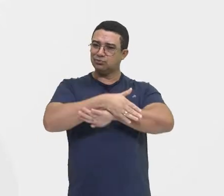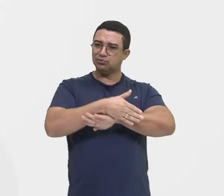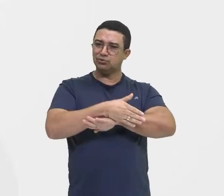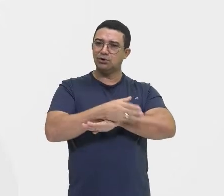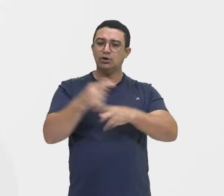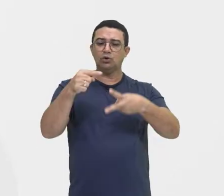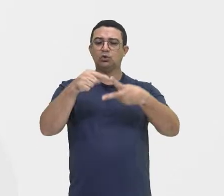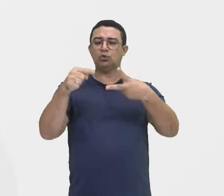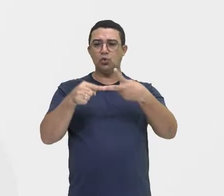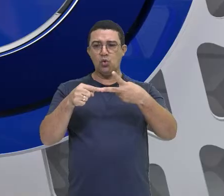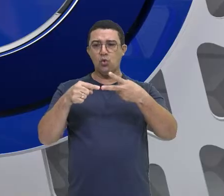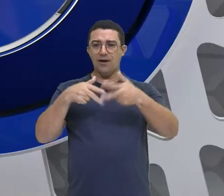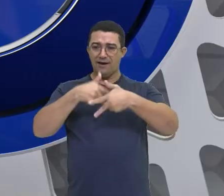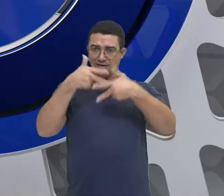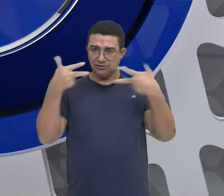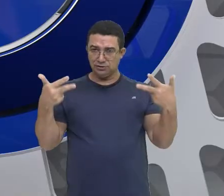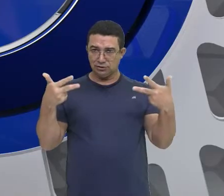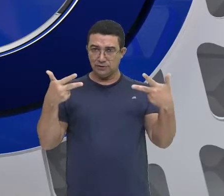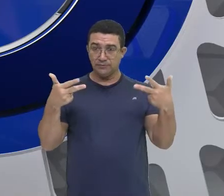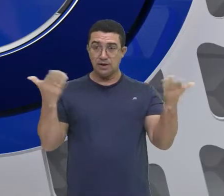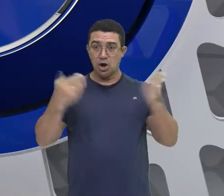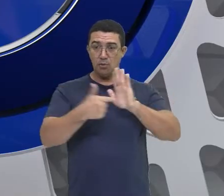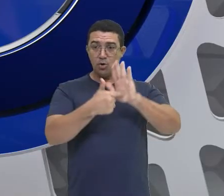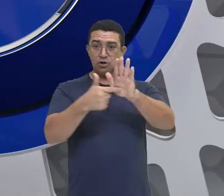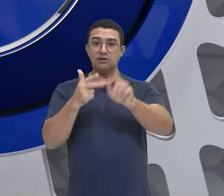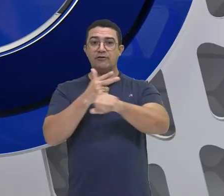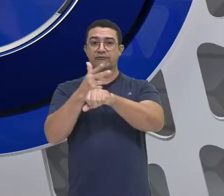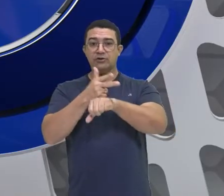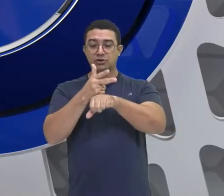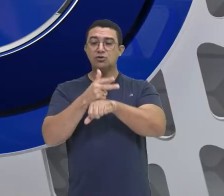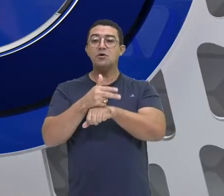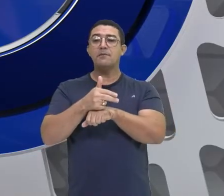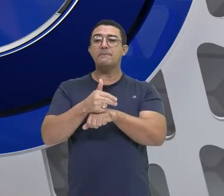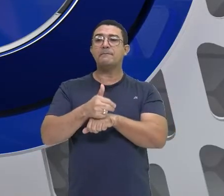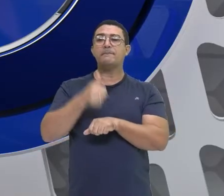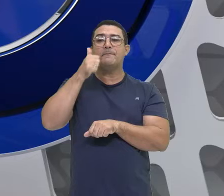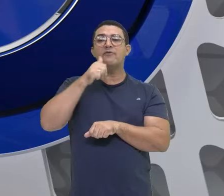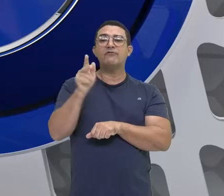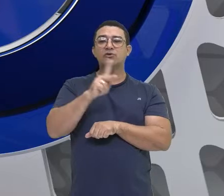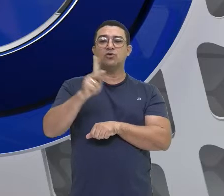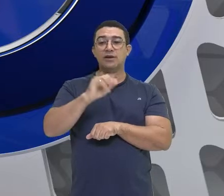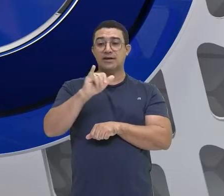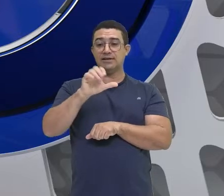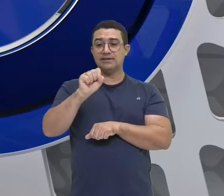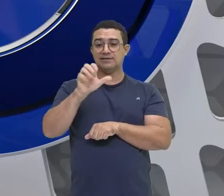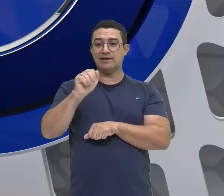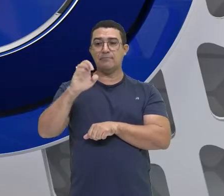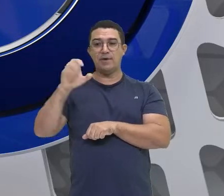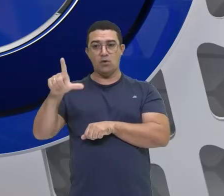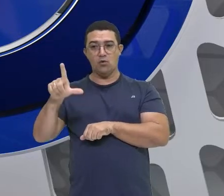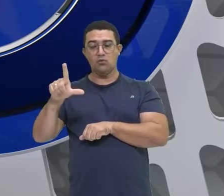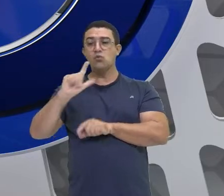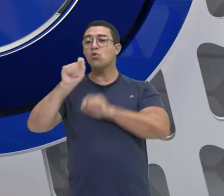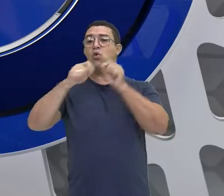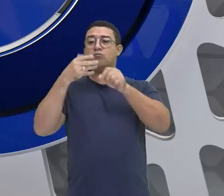vai ver novamente o vídeo da professora Isabel, que ela vai comentar um pouco sobre o conceito da chegada dos africanos no Brasil.